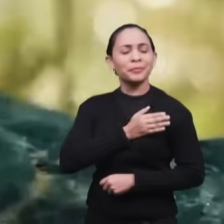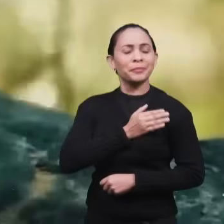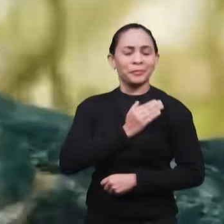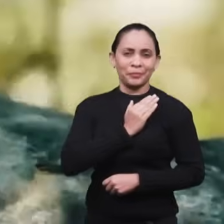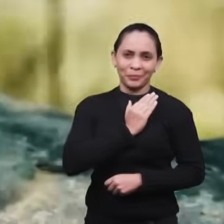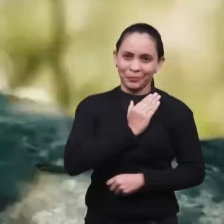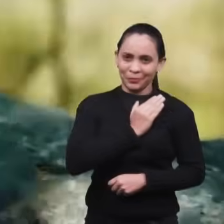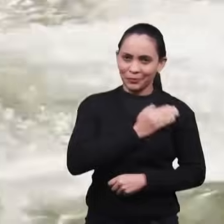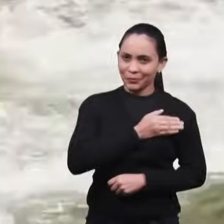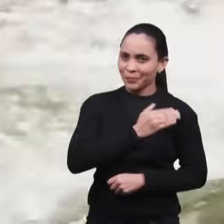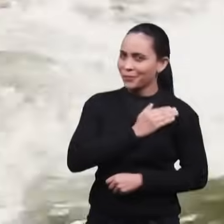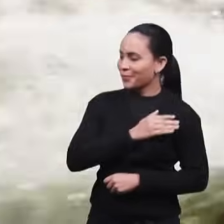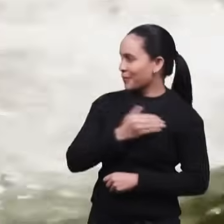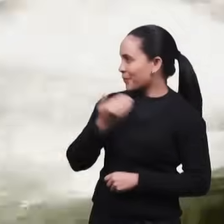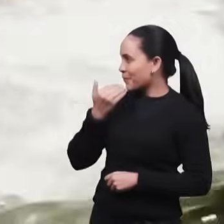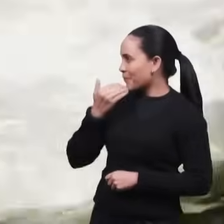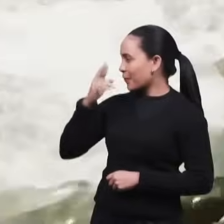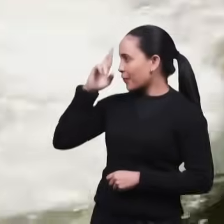Sonda o meu